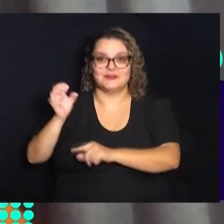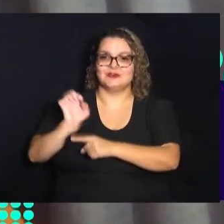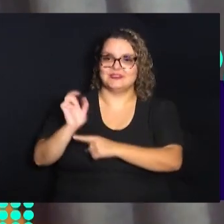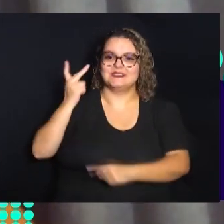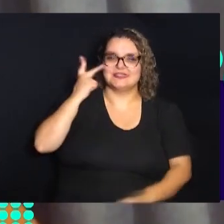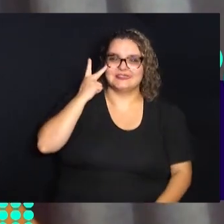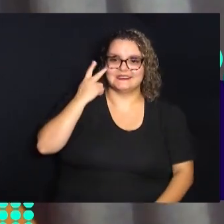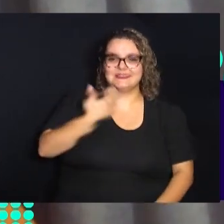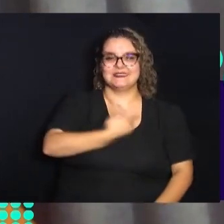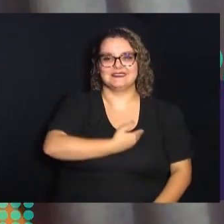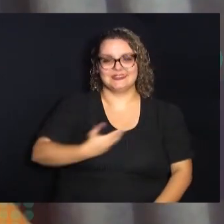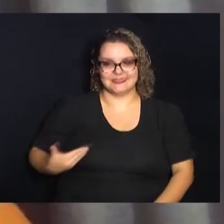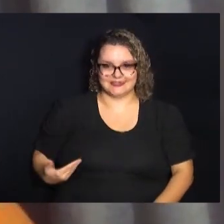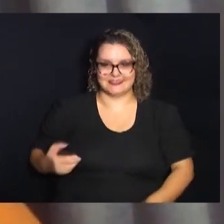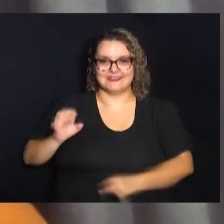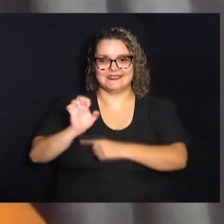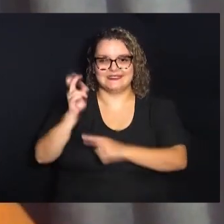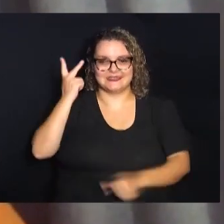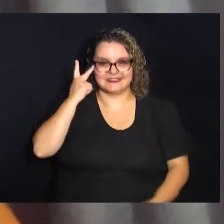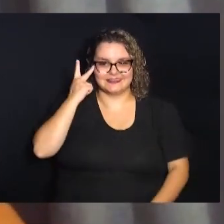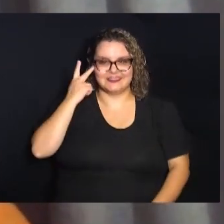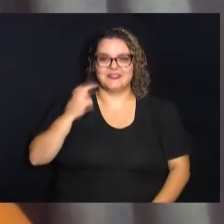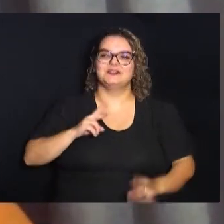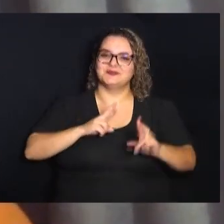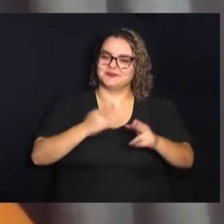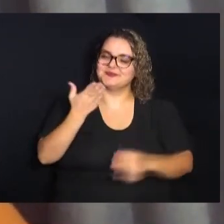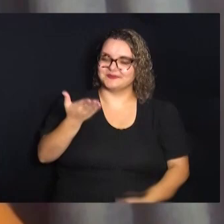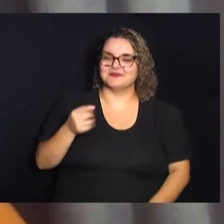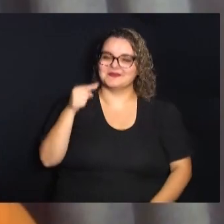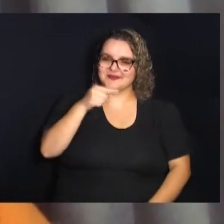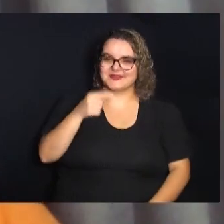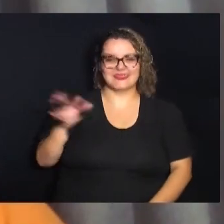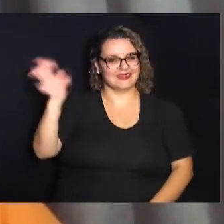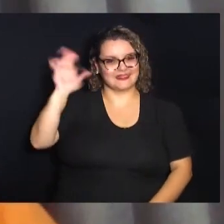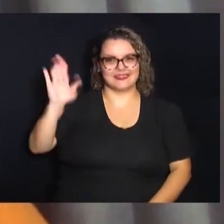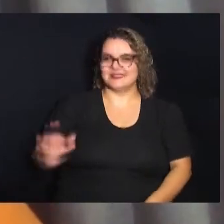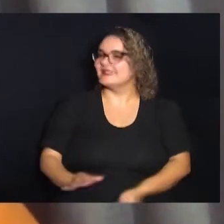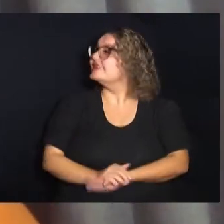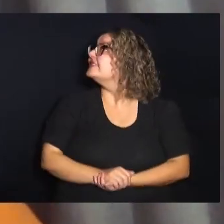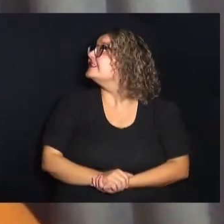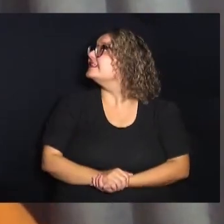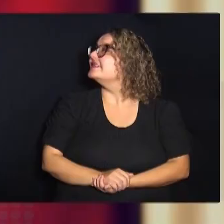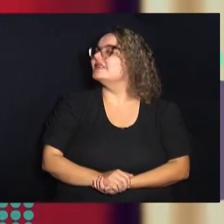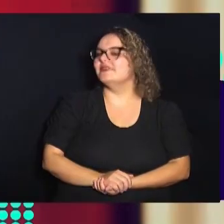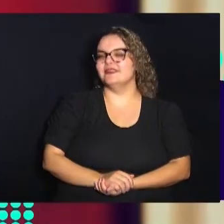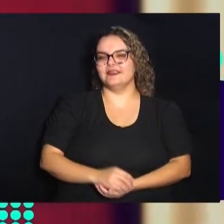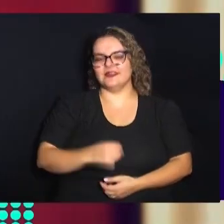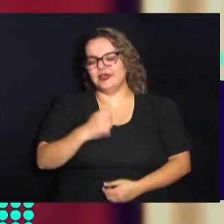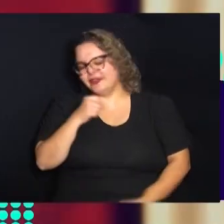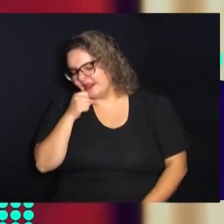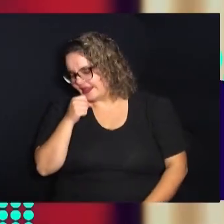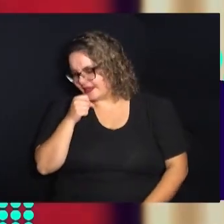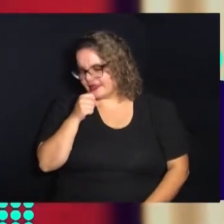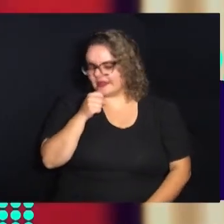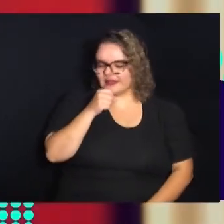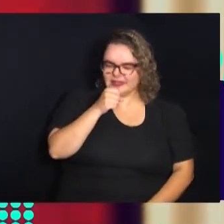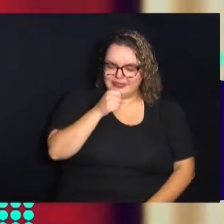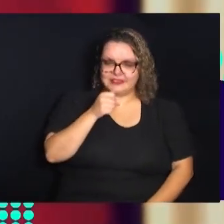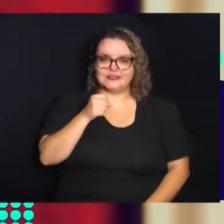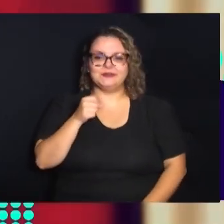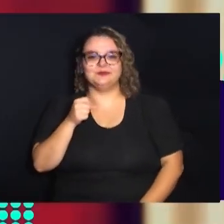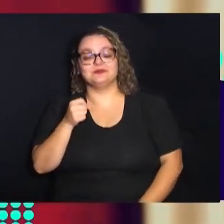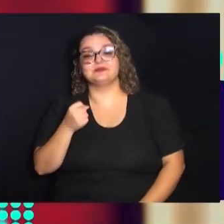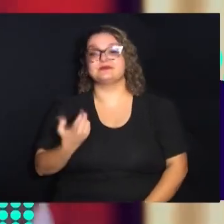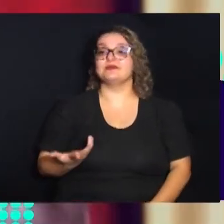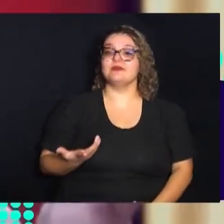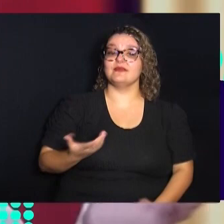Criativas do Estado de São Paulo e Governo do Estado de São Paulo. Esperamos vocês lá. Até! E o rei está de volta.